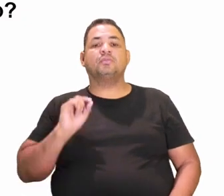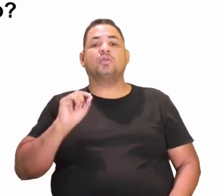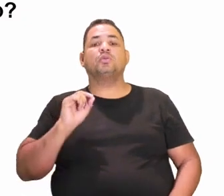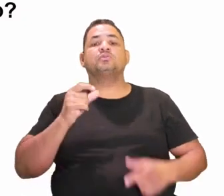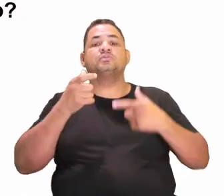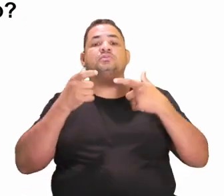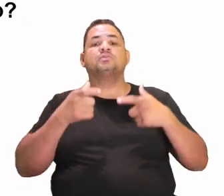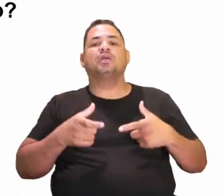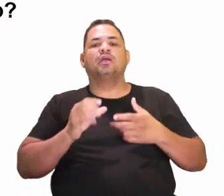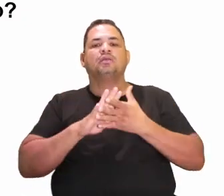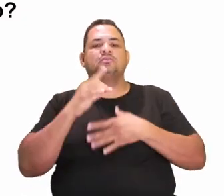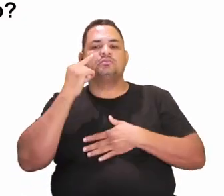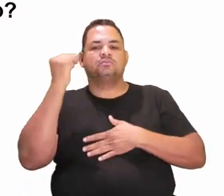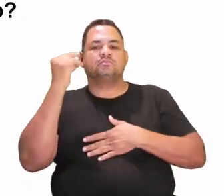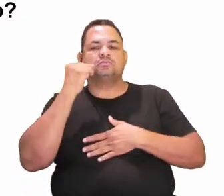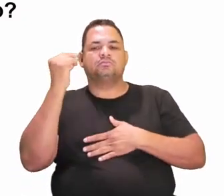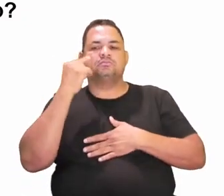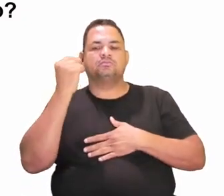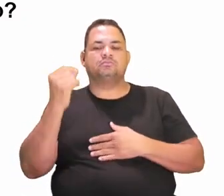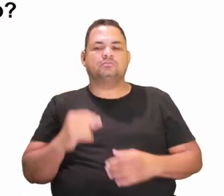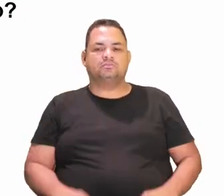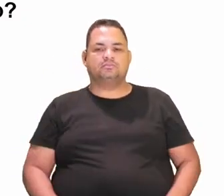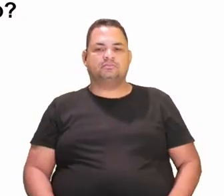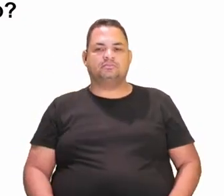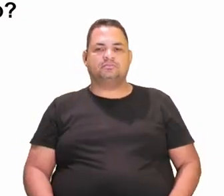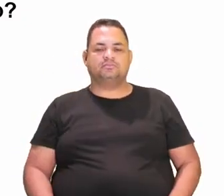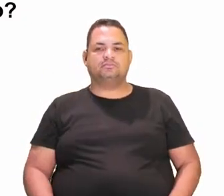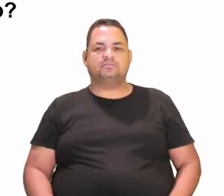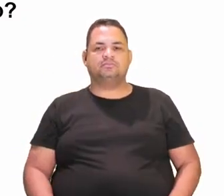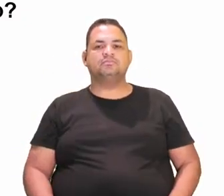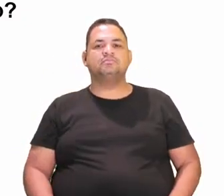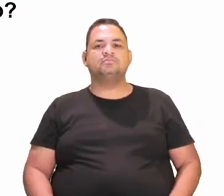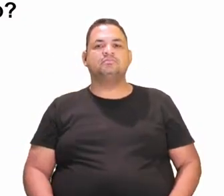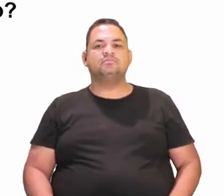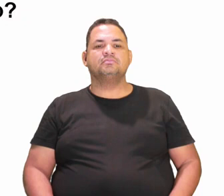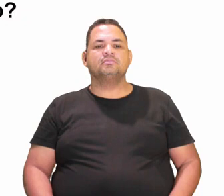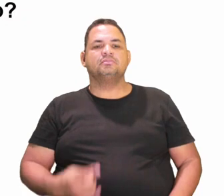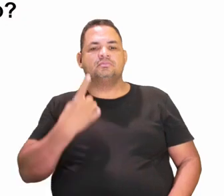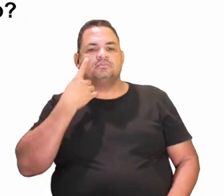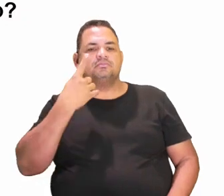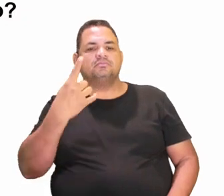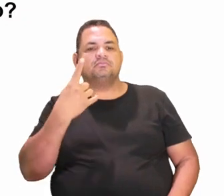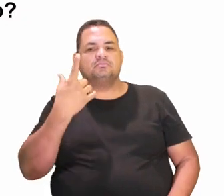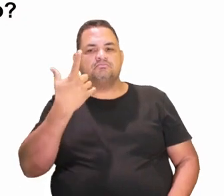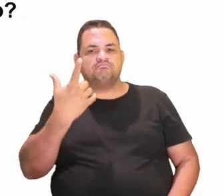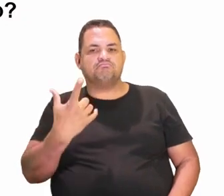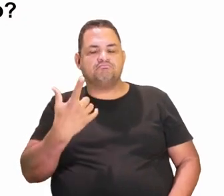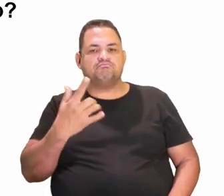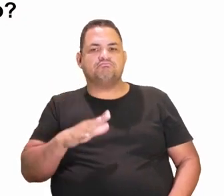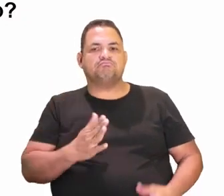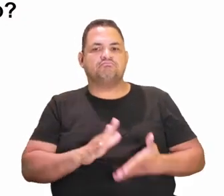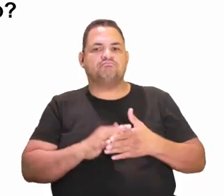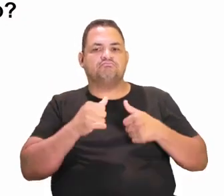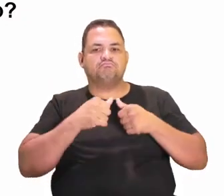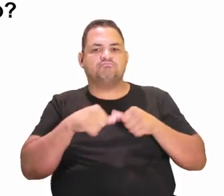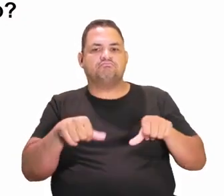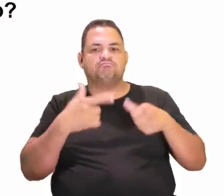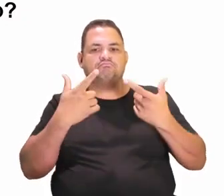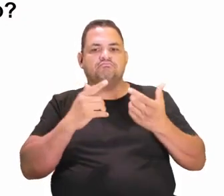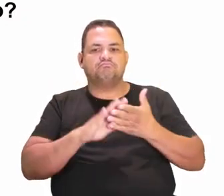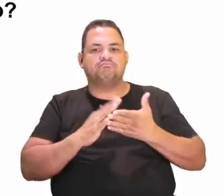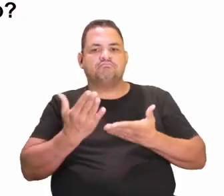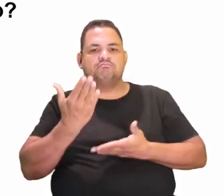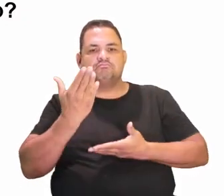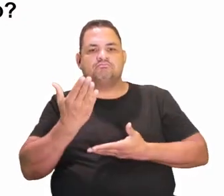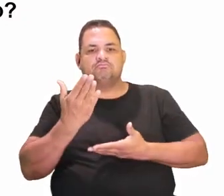o Garfield? Ela pergunta isso pro John. E aí todo mundo olha onde ele está, primeiro o dog, e ele